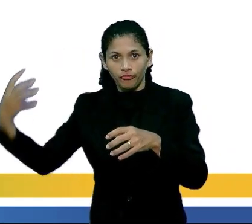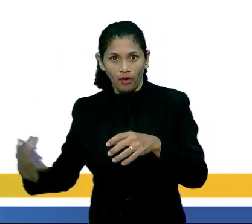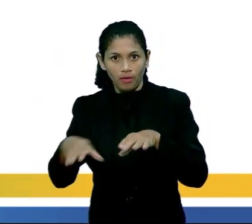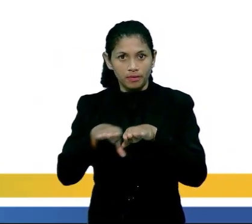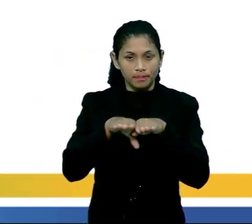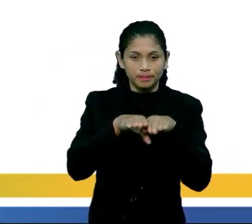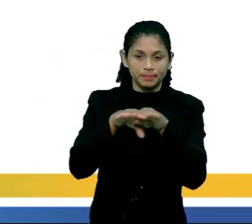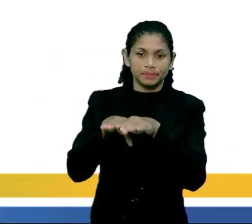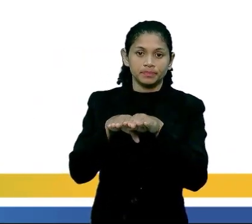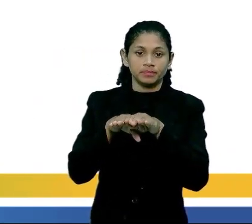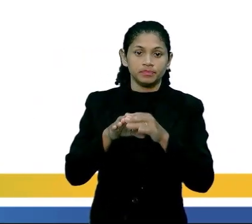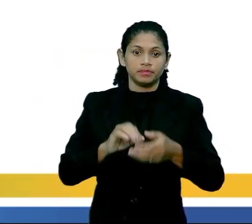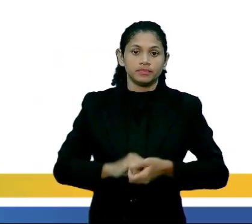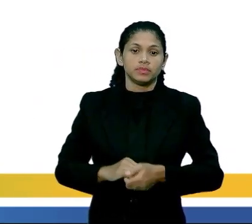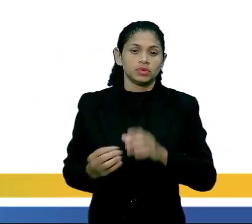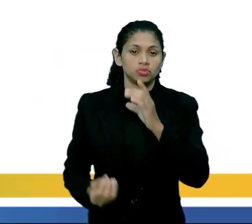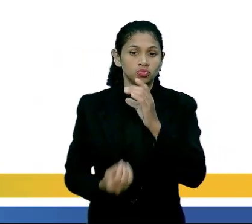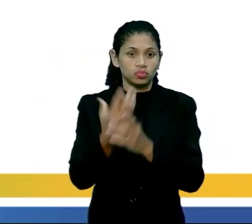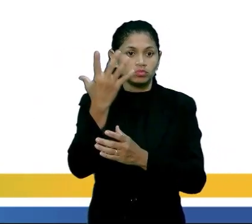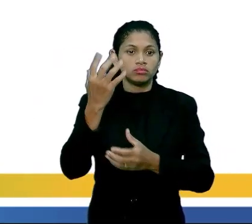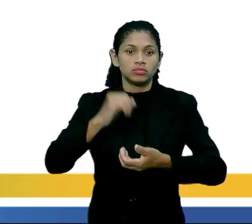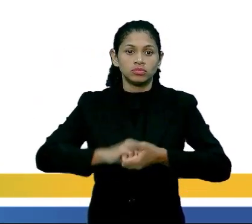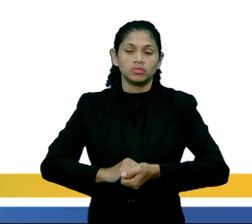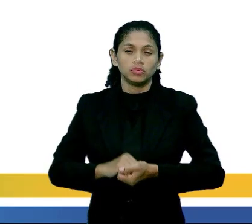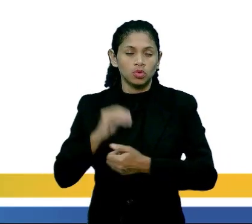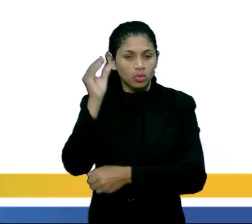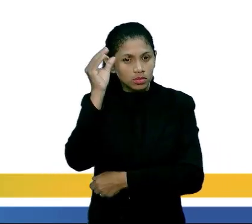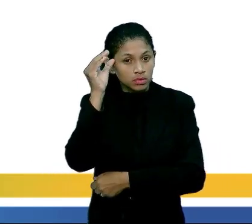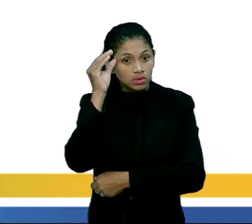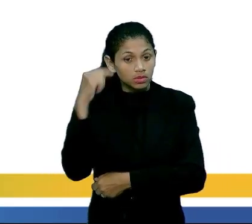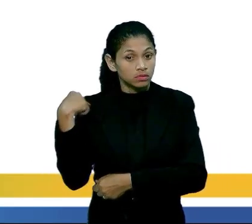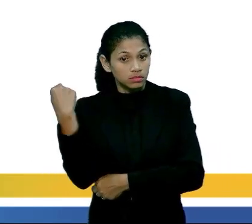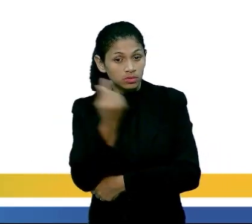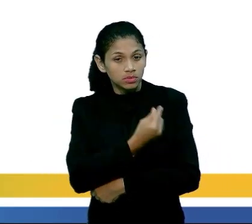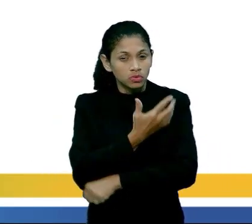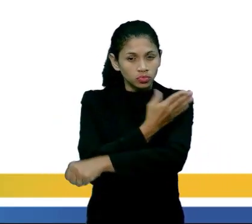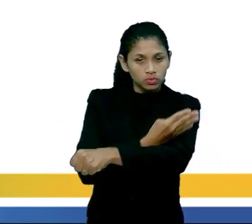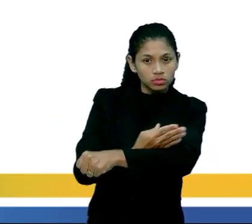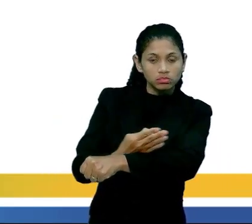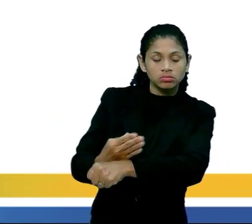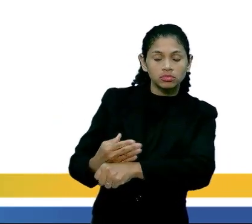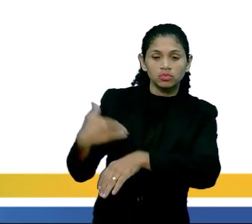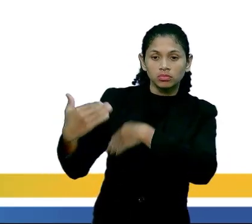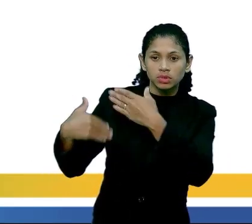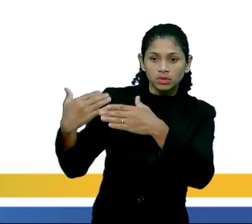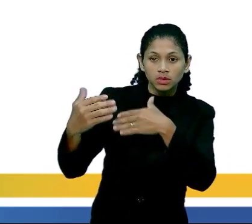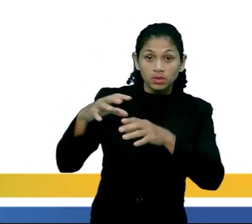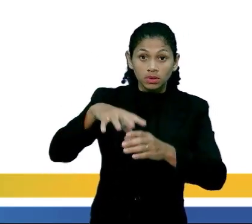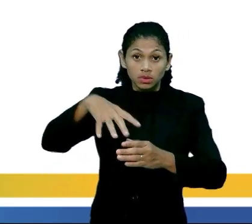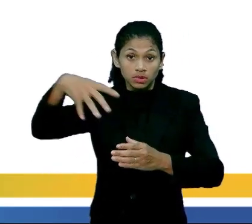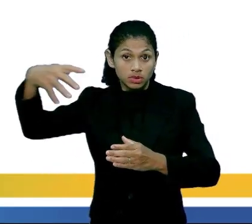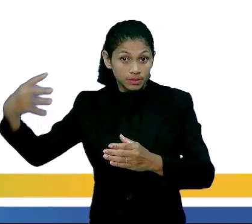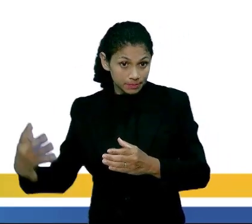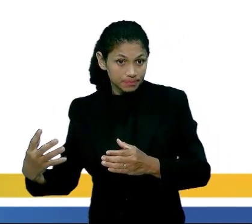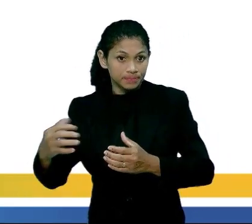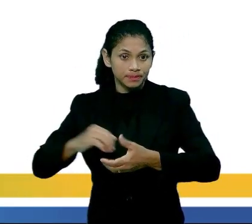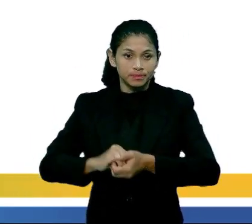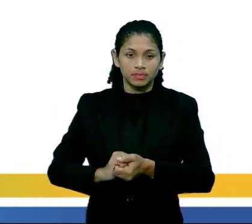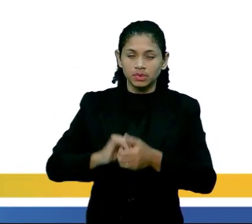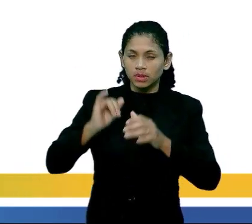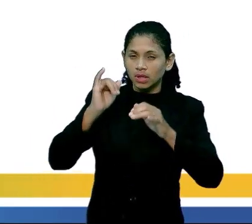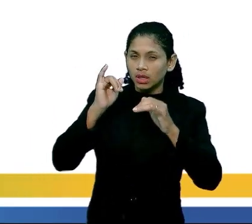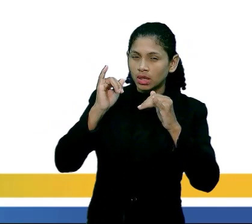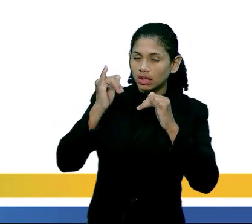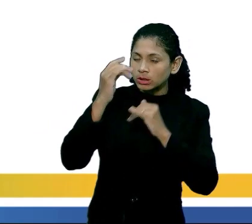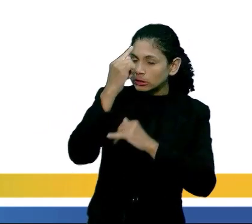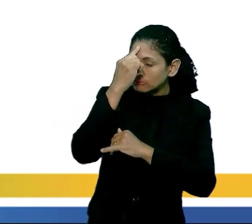nossos hábitos, são reproduções externas, né? Compreendendo que os nossos hábitos são reproduções externas, as imagens propagadas pelas diversas